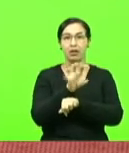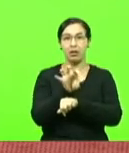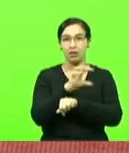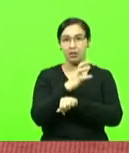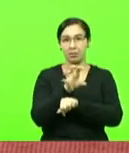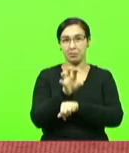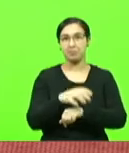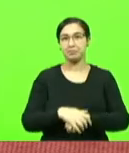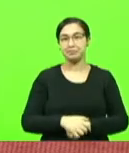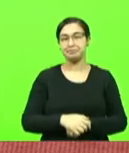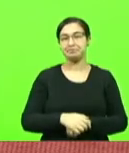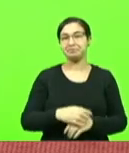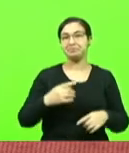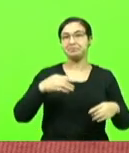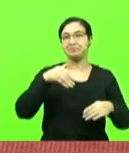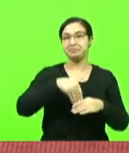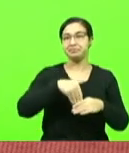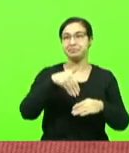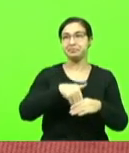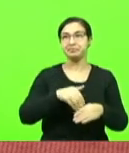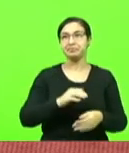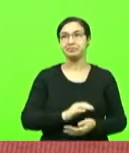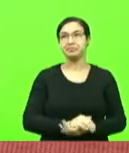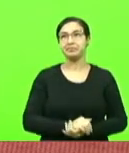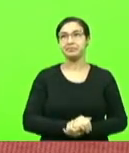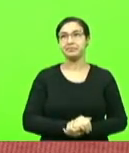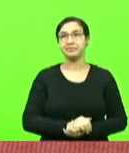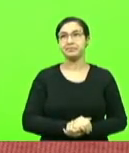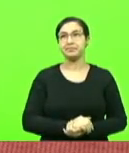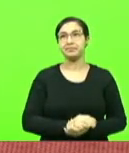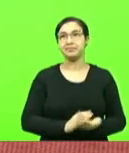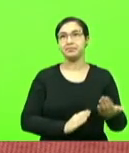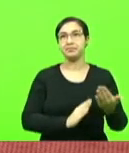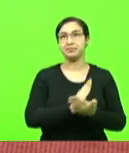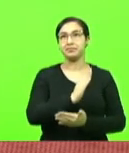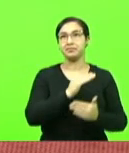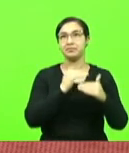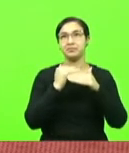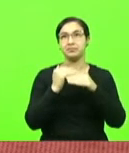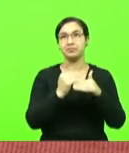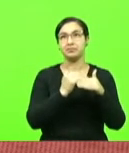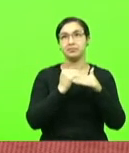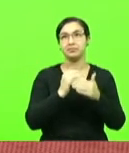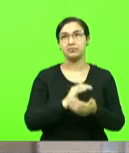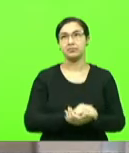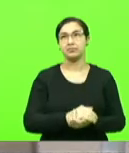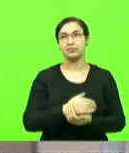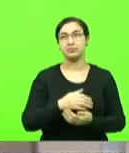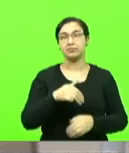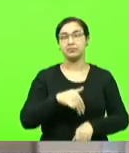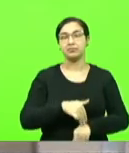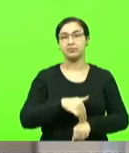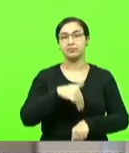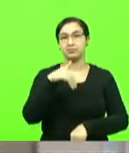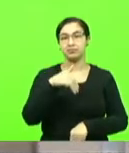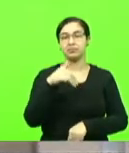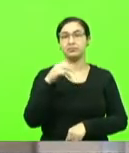discutir, em votação. Deputados que aprovam, permaneçam como se encontram. Aprovado por unanimidade. Moções.